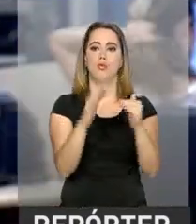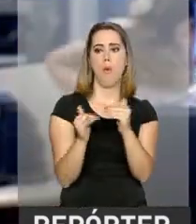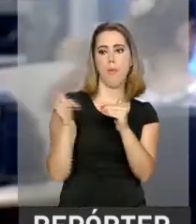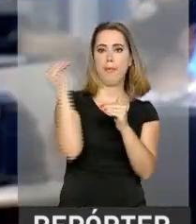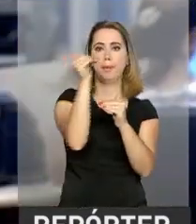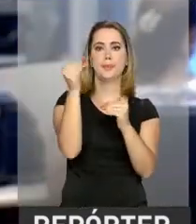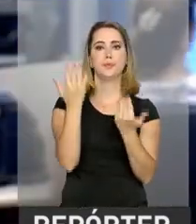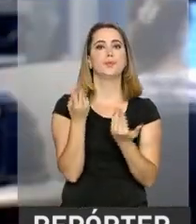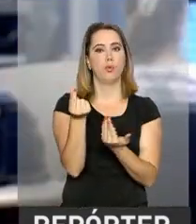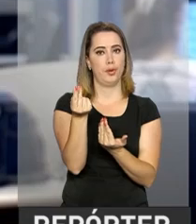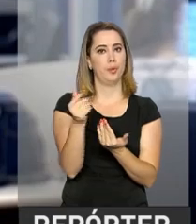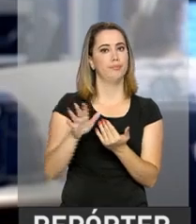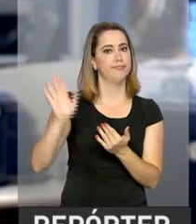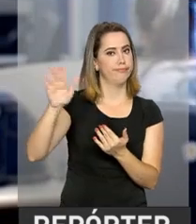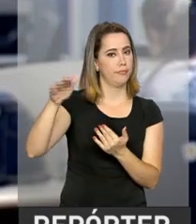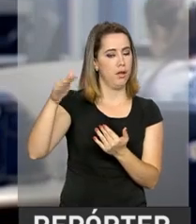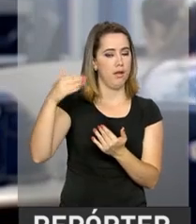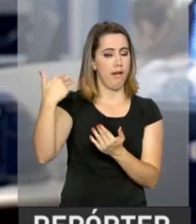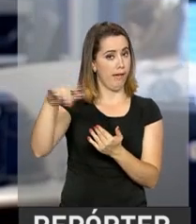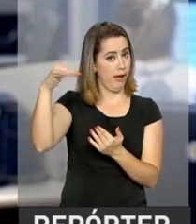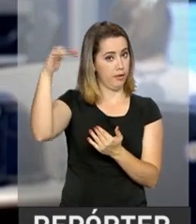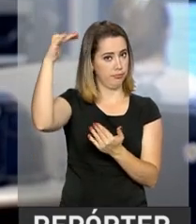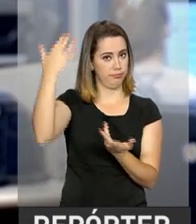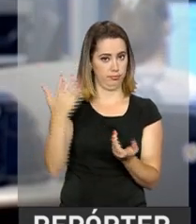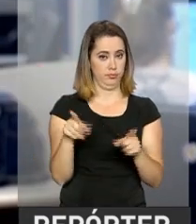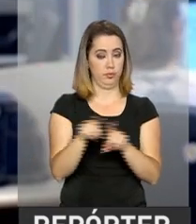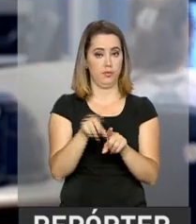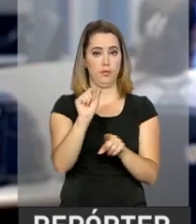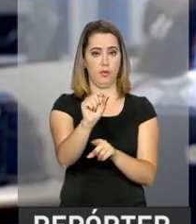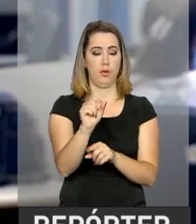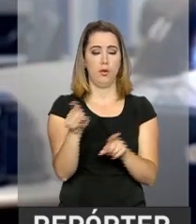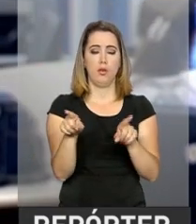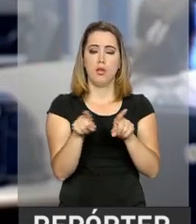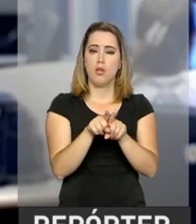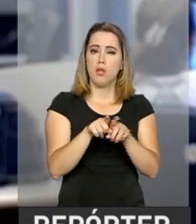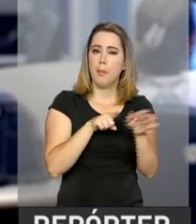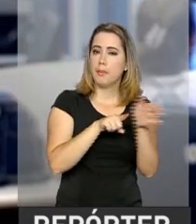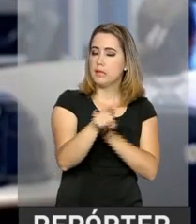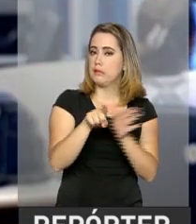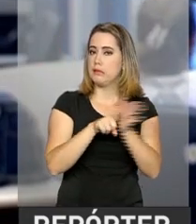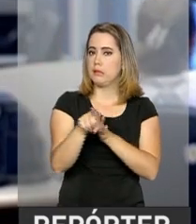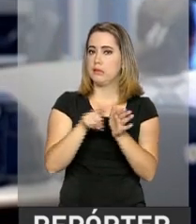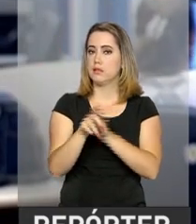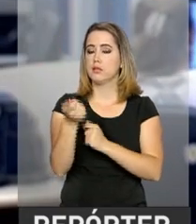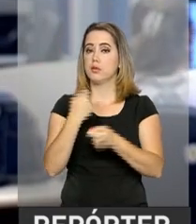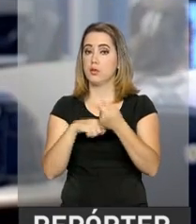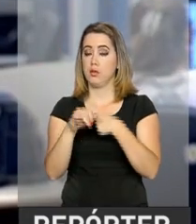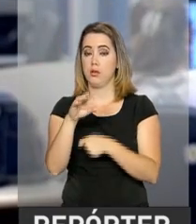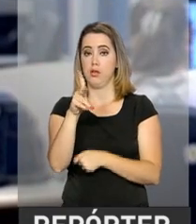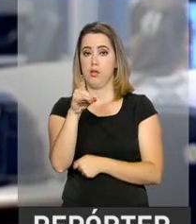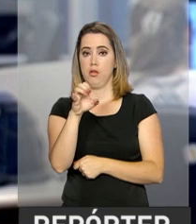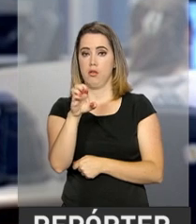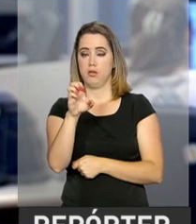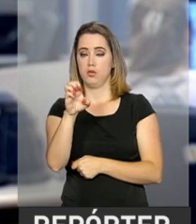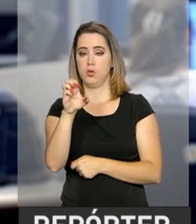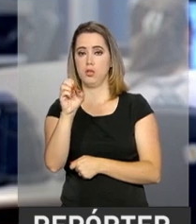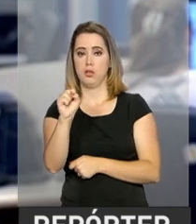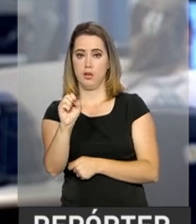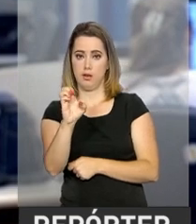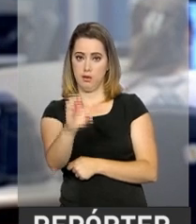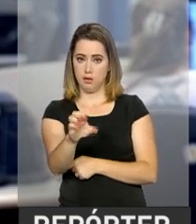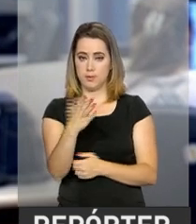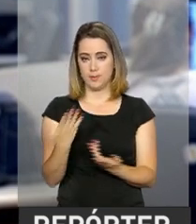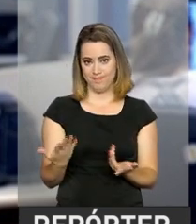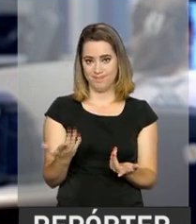elevação de preços os dados são do departamento intersindical de estatística e Estudos socioeconômicos do diaes outro dado Positivo na